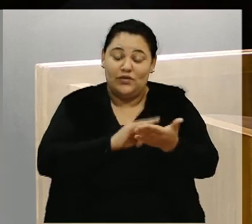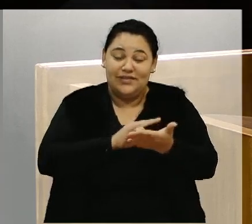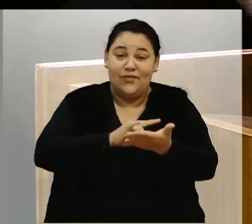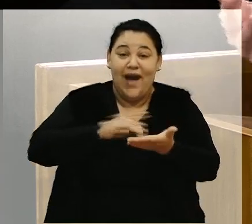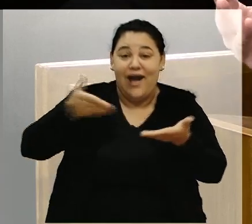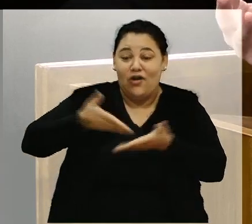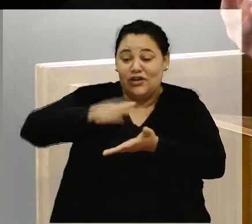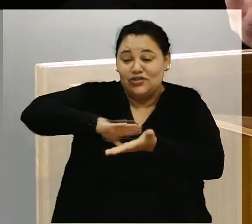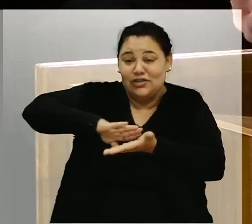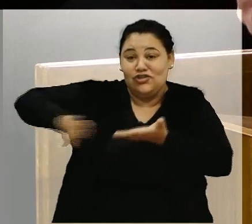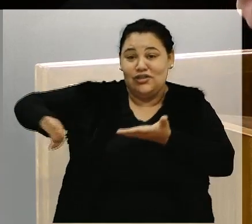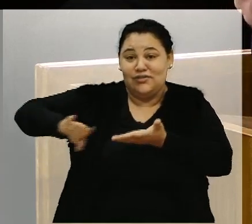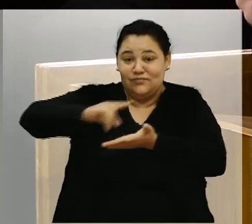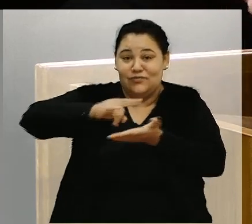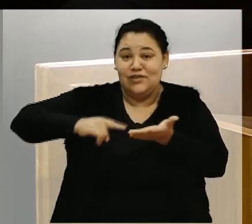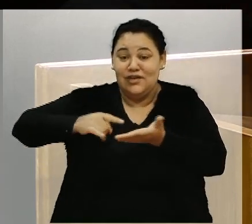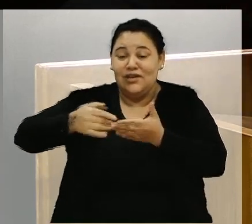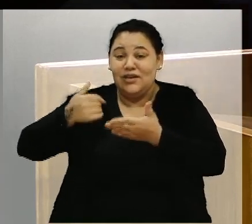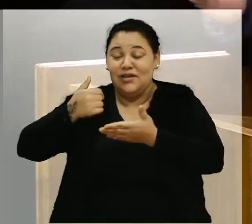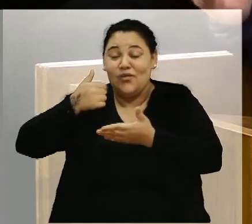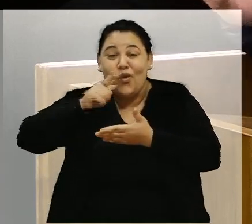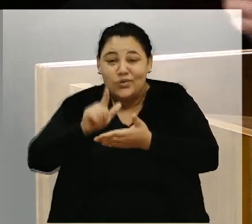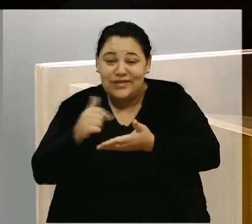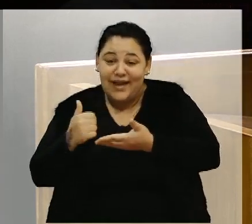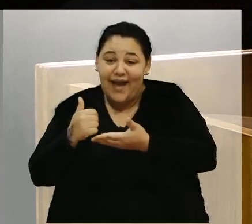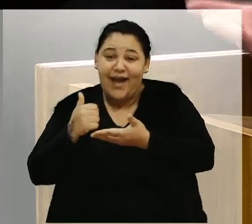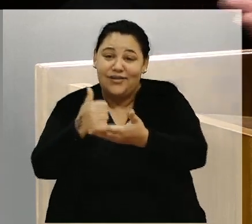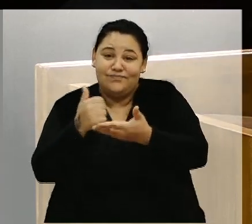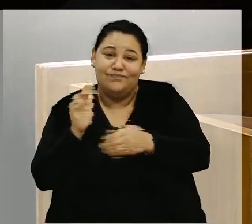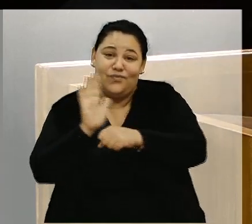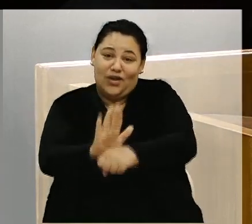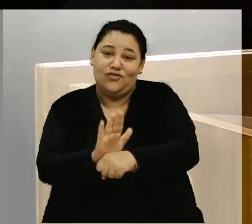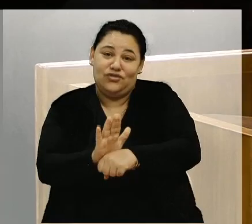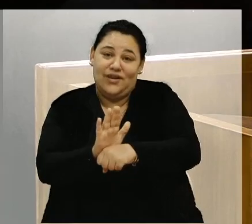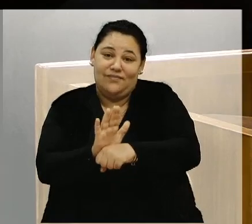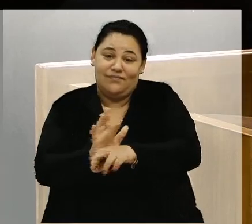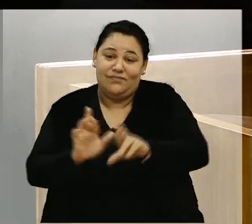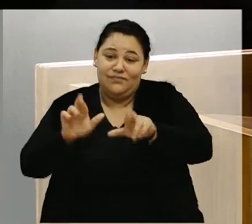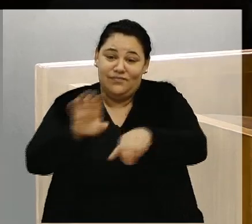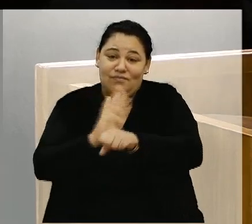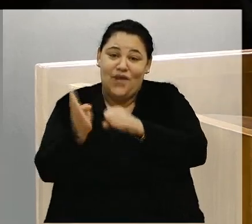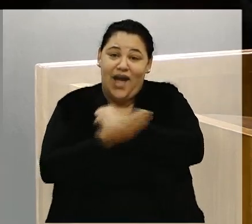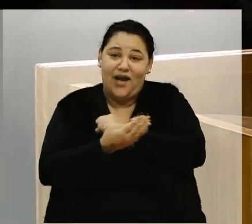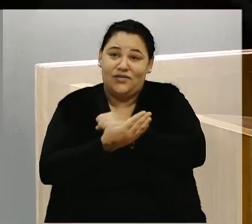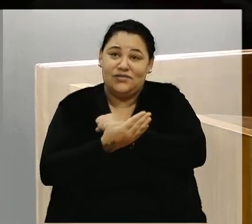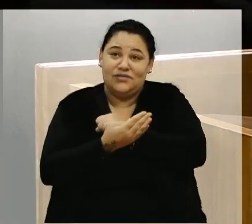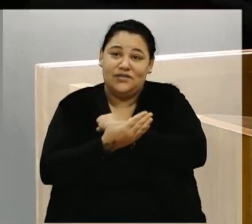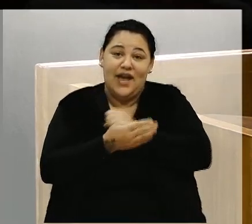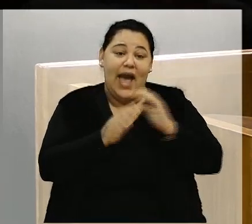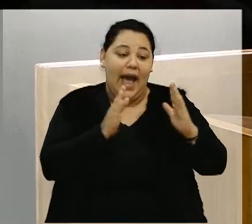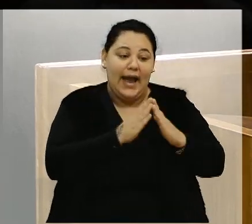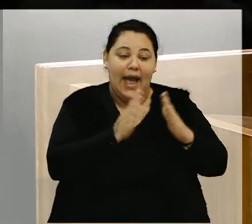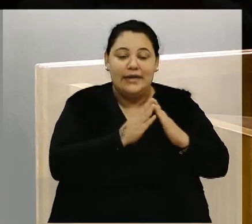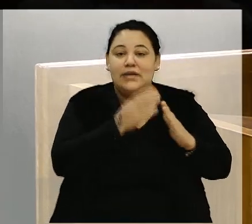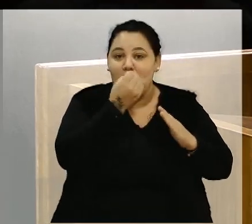e consiga ceder esse auxílio moradia em bairros irregulares. A casa sendo boa, dando